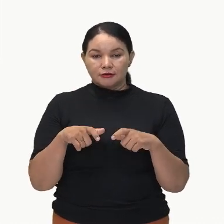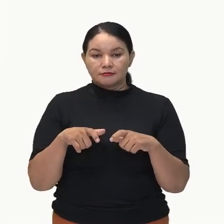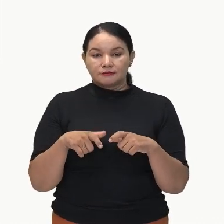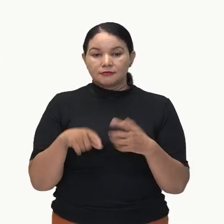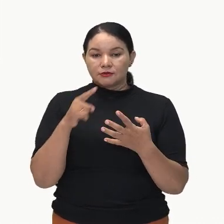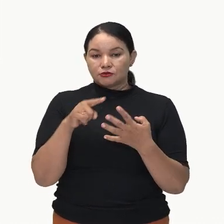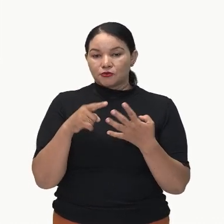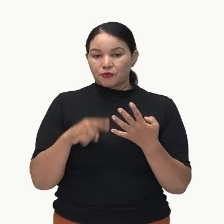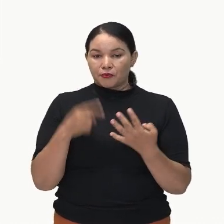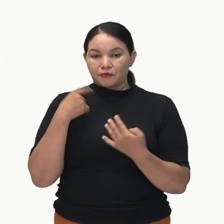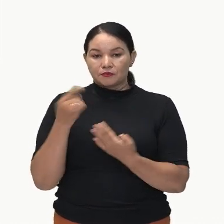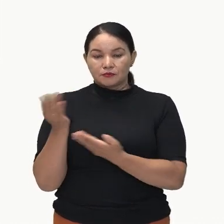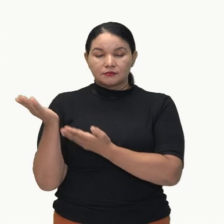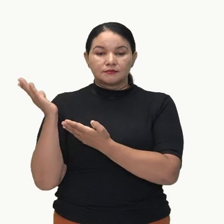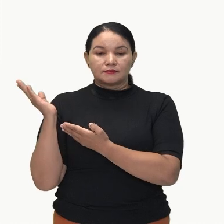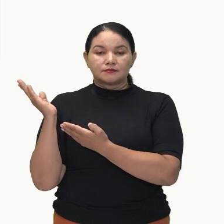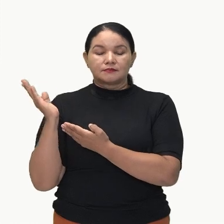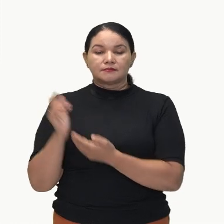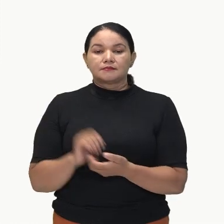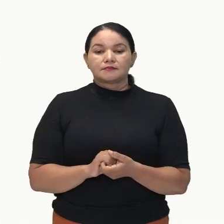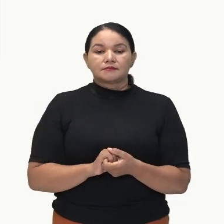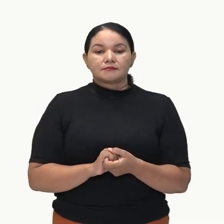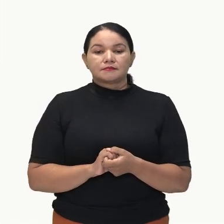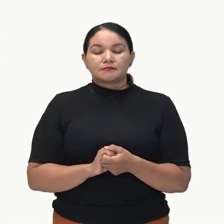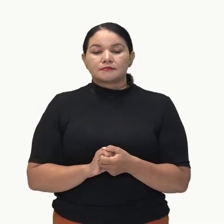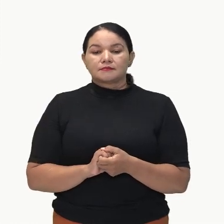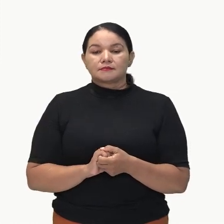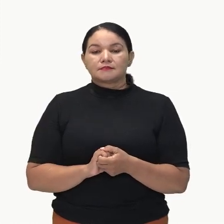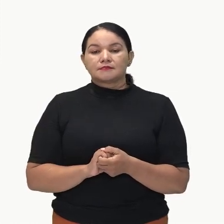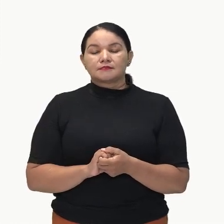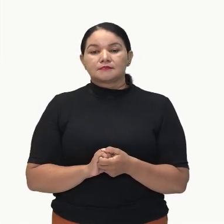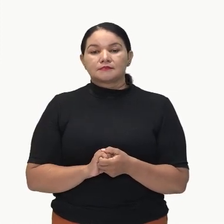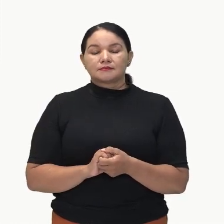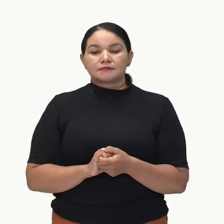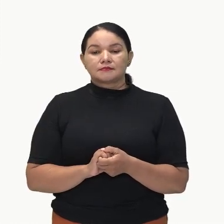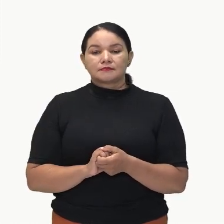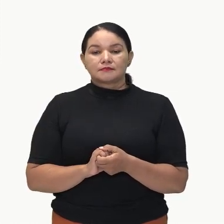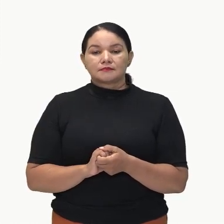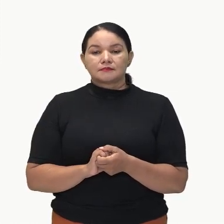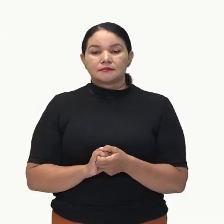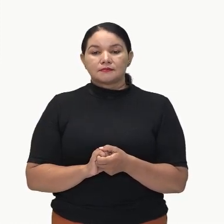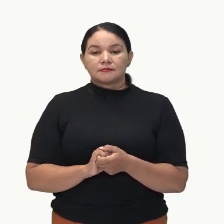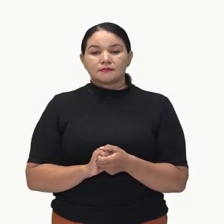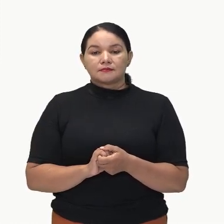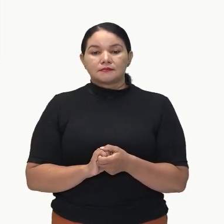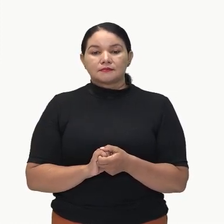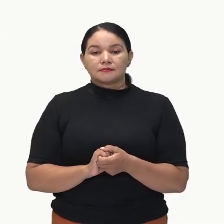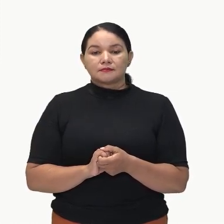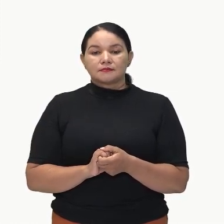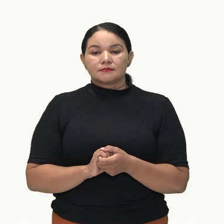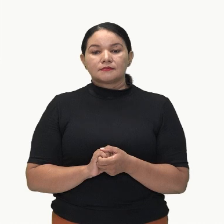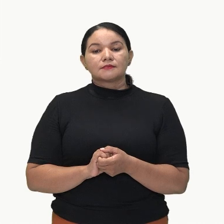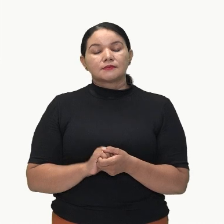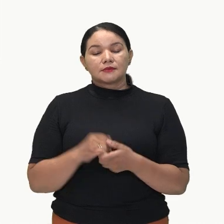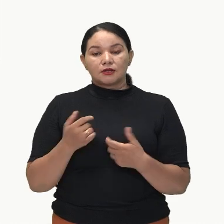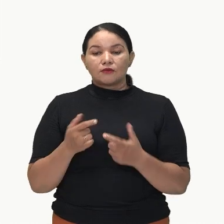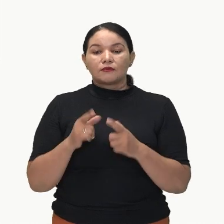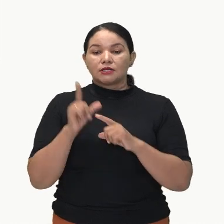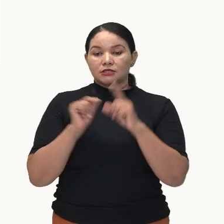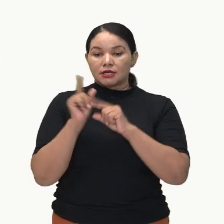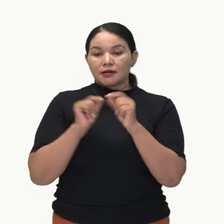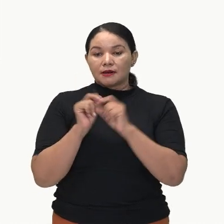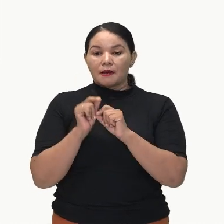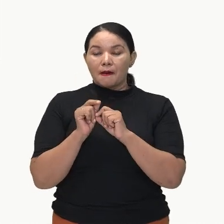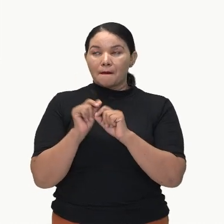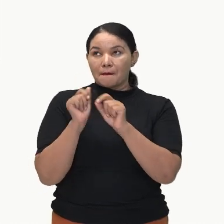allá, cerca, lejos, arriba, abajo, alrededor, etc. Então, las estrellas brilham